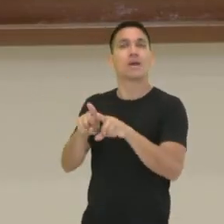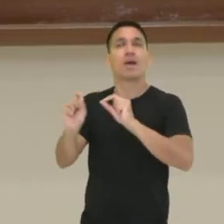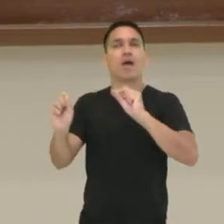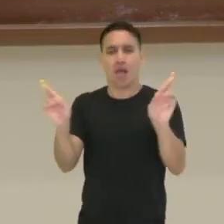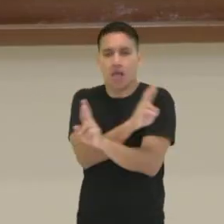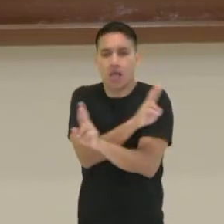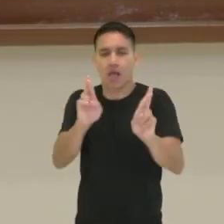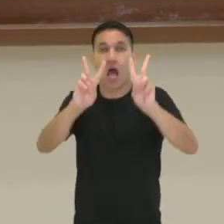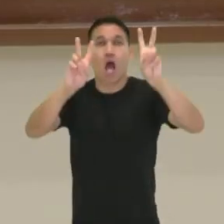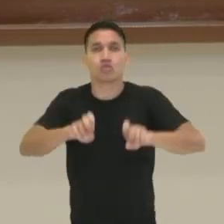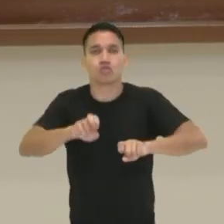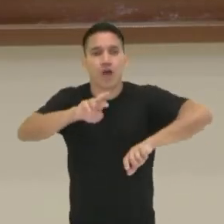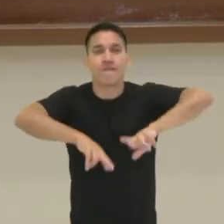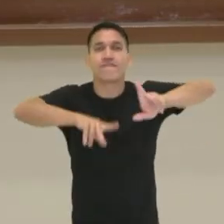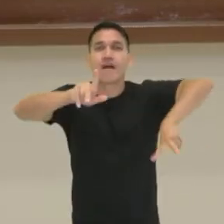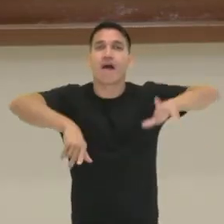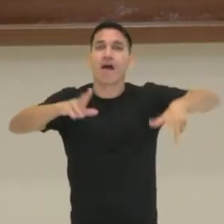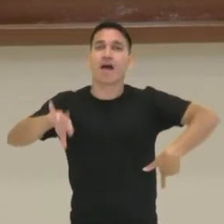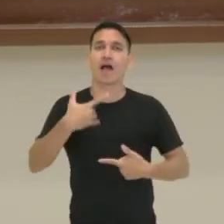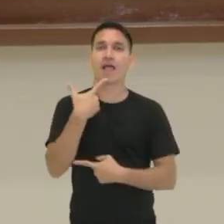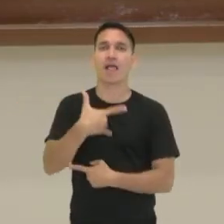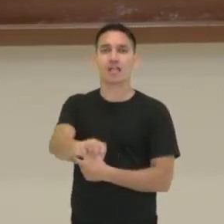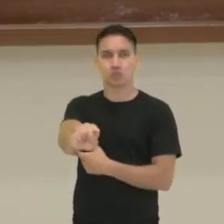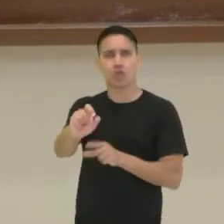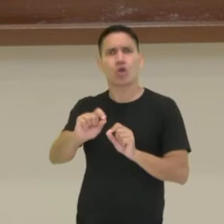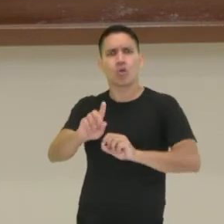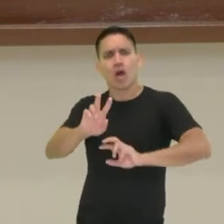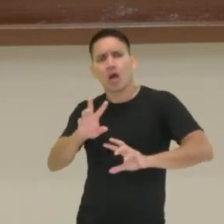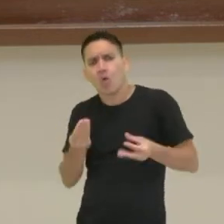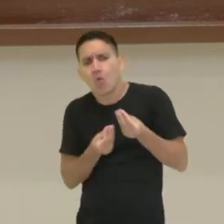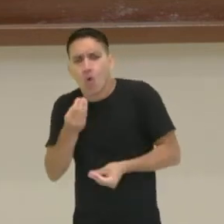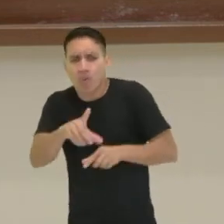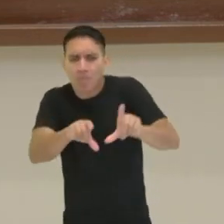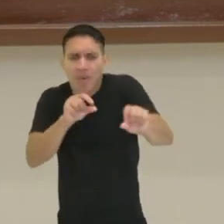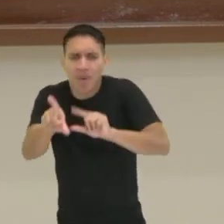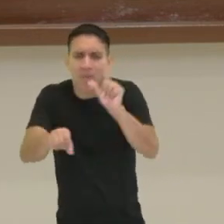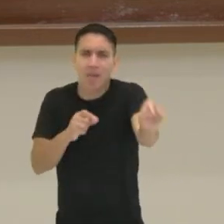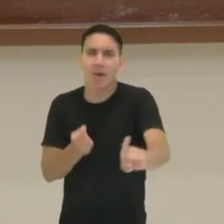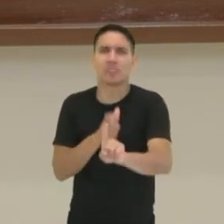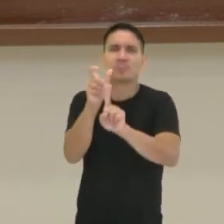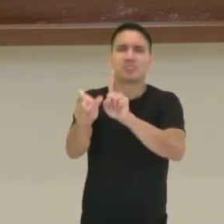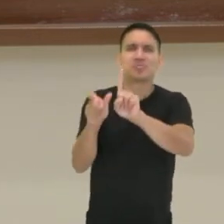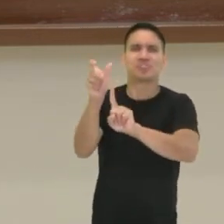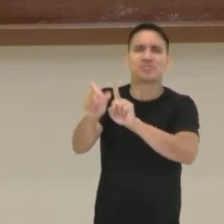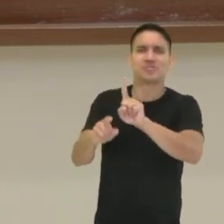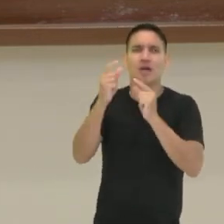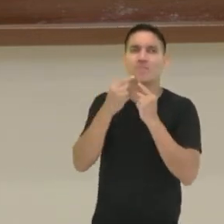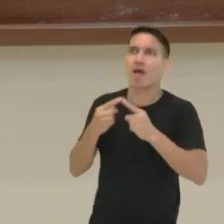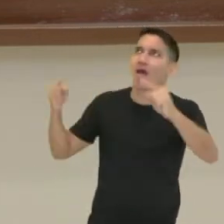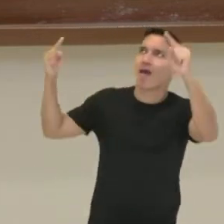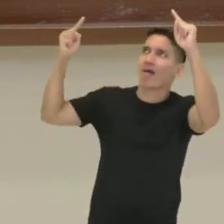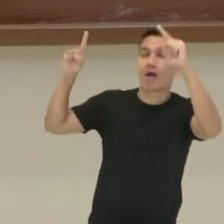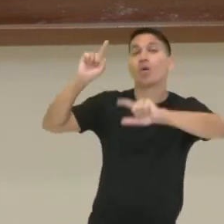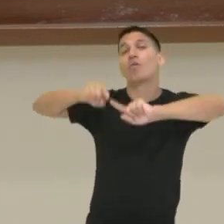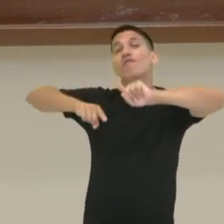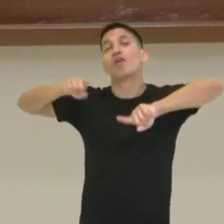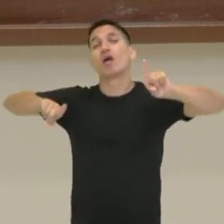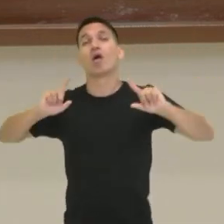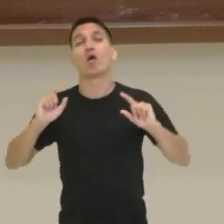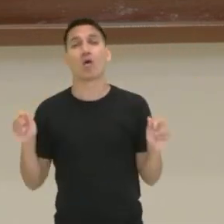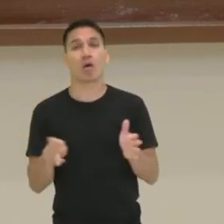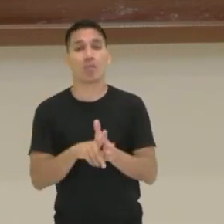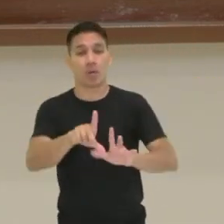relação à variação linguística selecionada para compor a linguagem verbal desse quadrinho, a variante linguística que foi selecionada